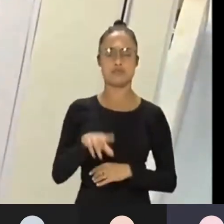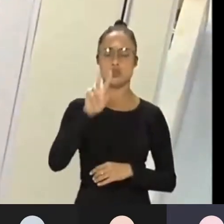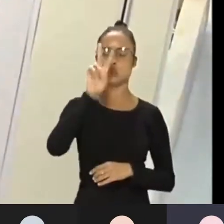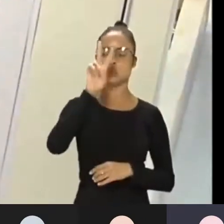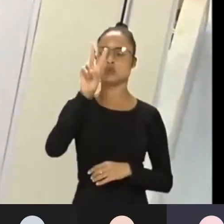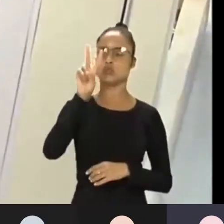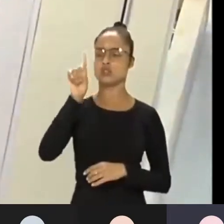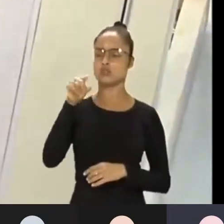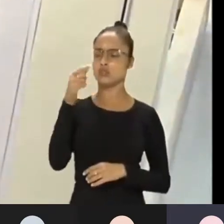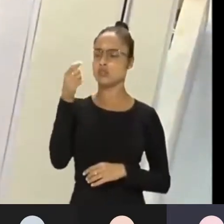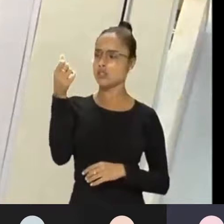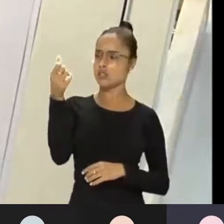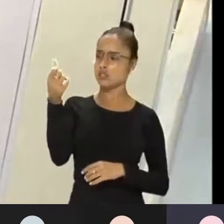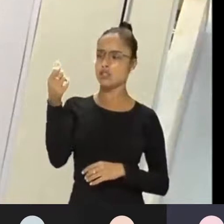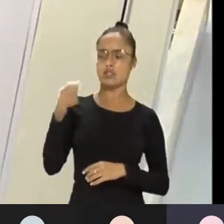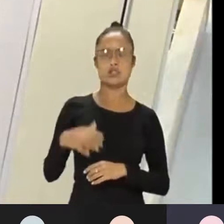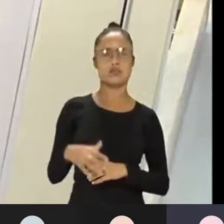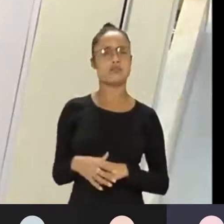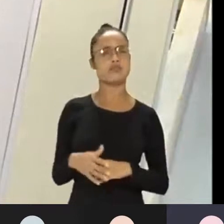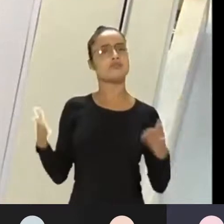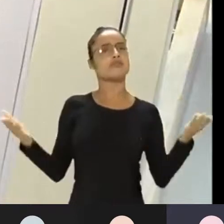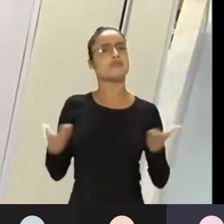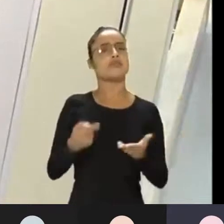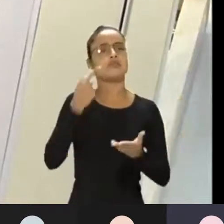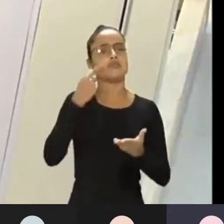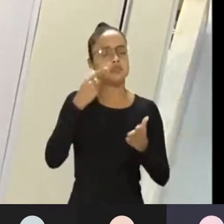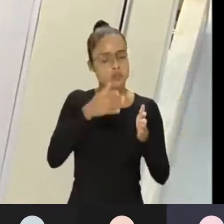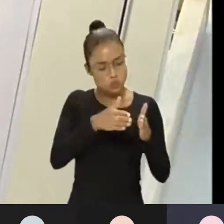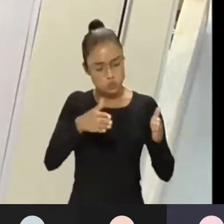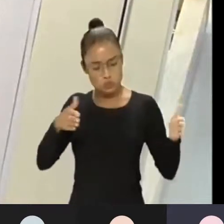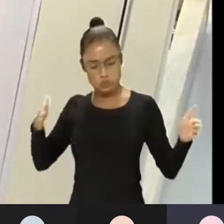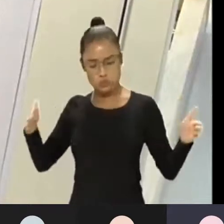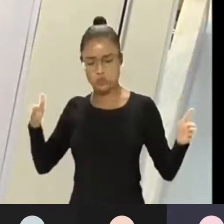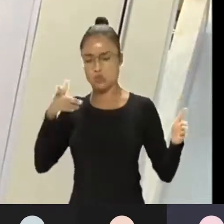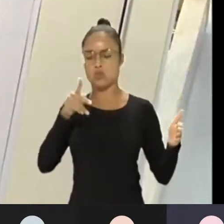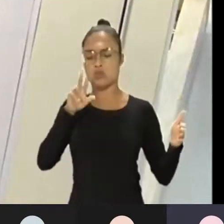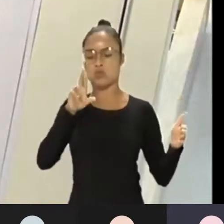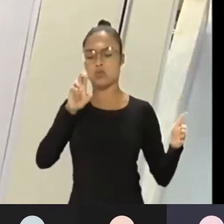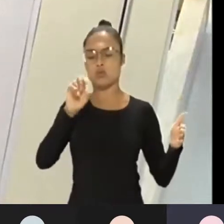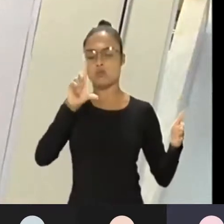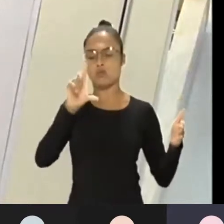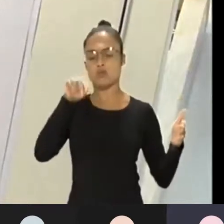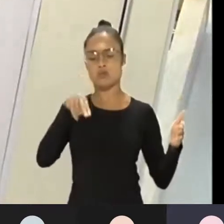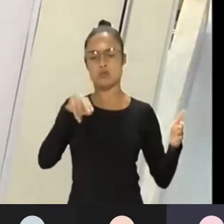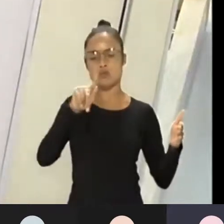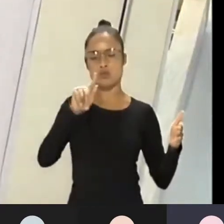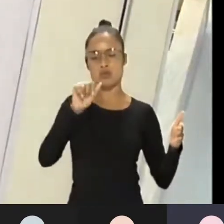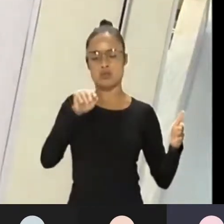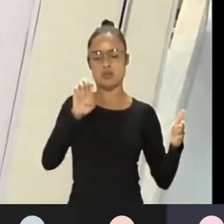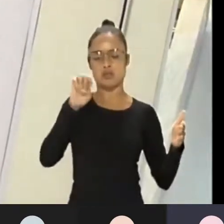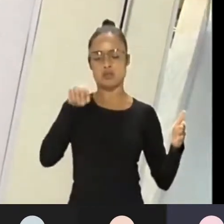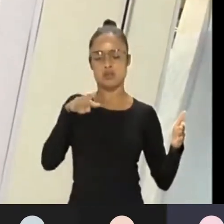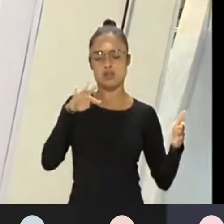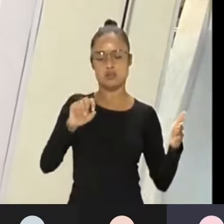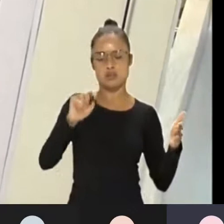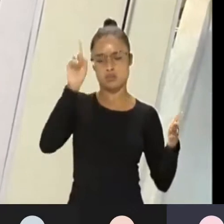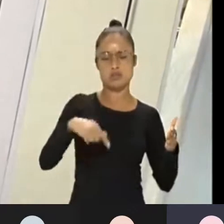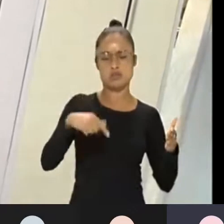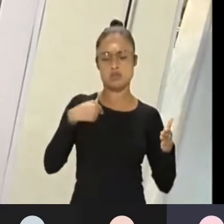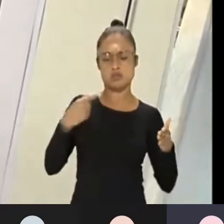Aqui na parte do prolongamento, eu começo contando as medidas, ó, 1 unidade, 2 unidades,